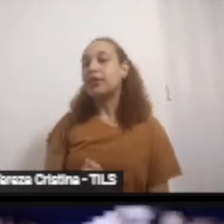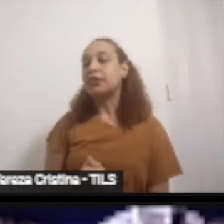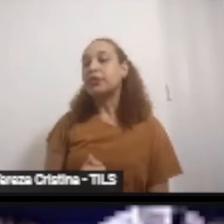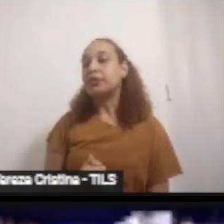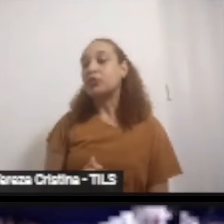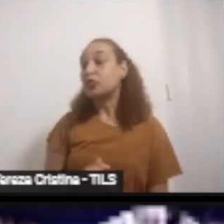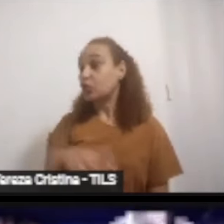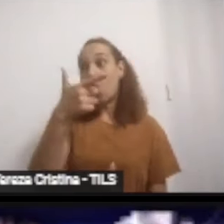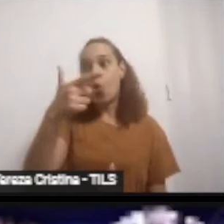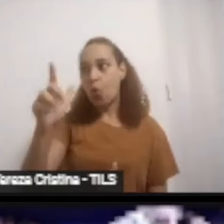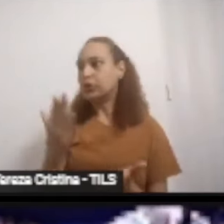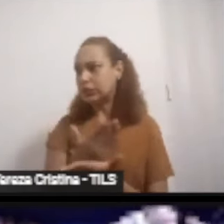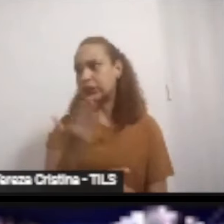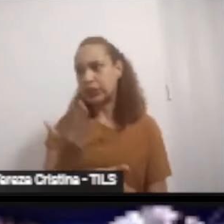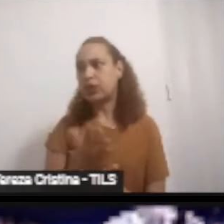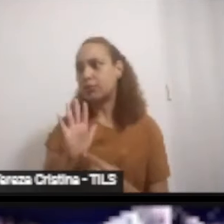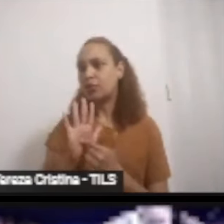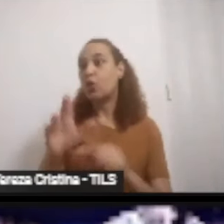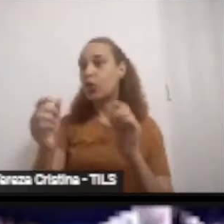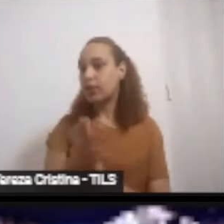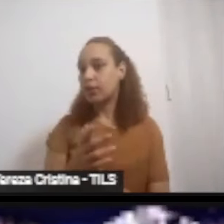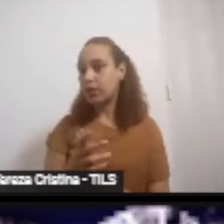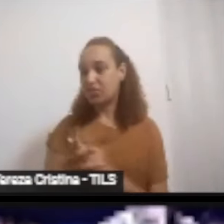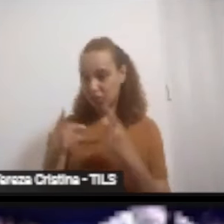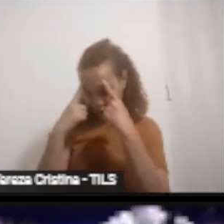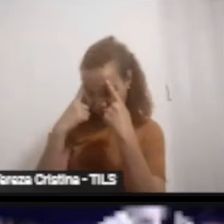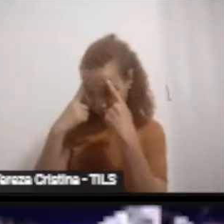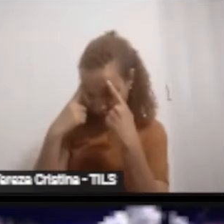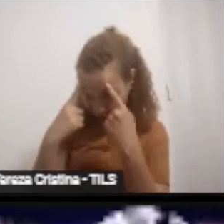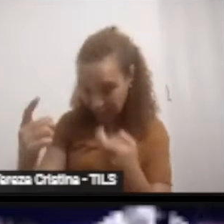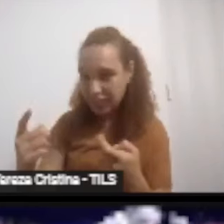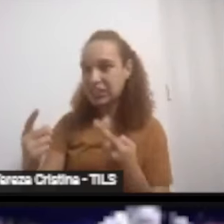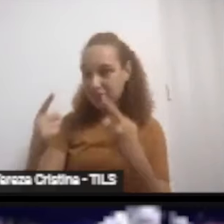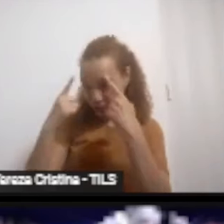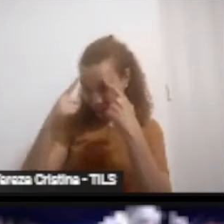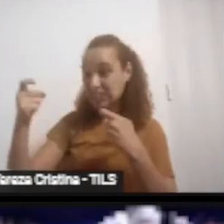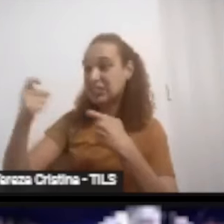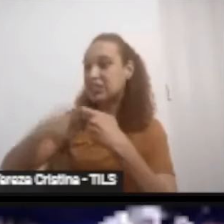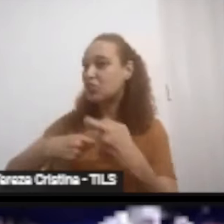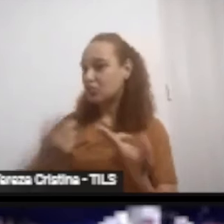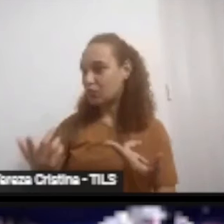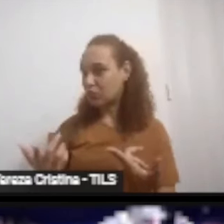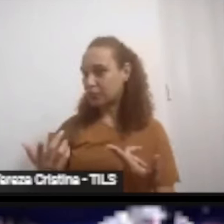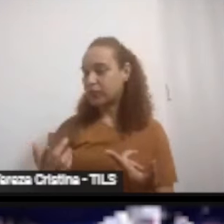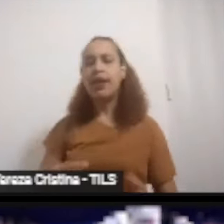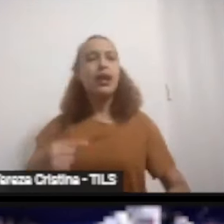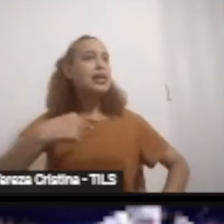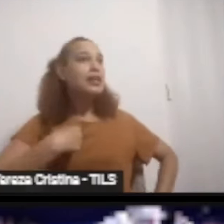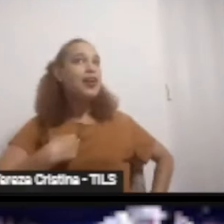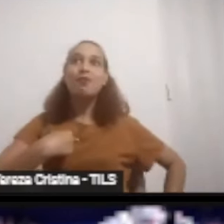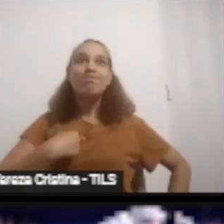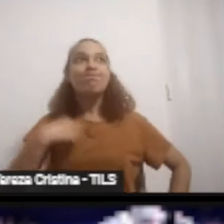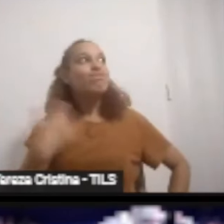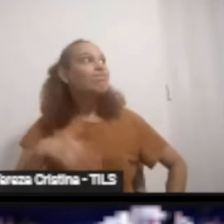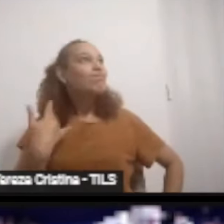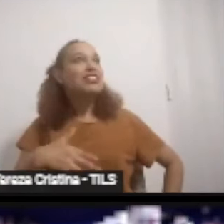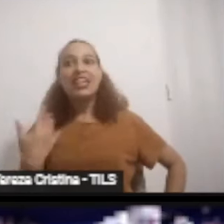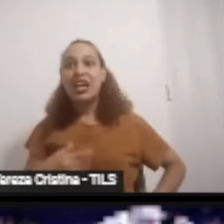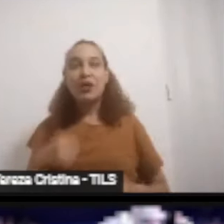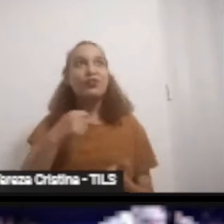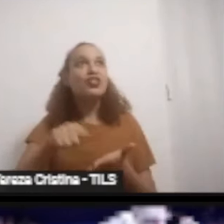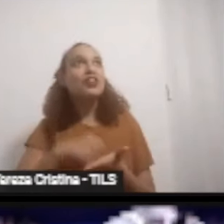desafio, para falar de violência sexual, prevenção de violência sexual. E aí, empolgada com esse trabalho, fazendo essas